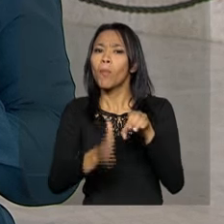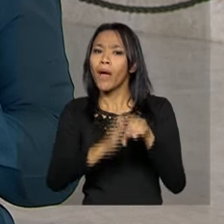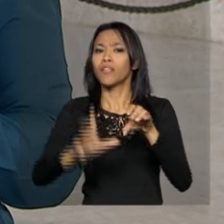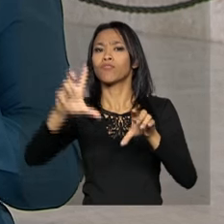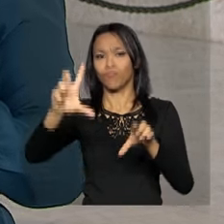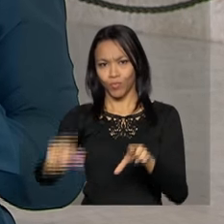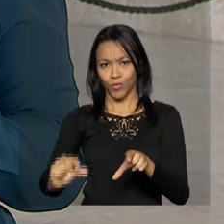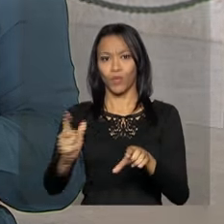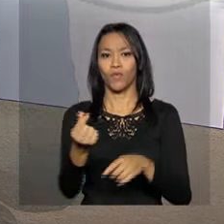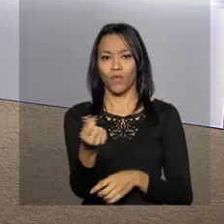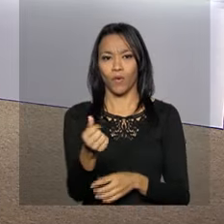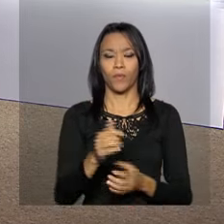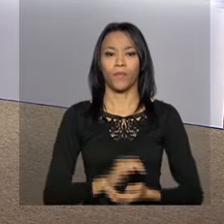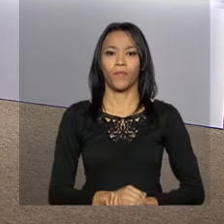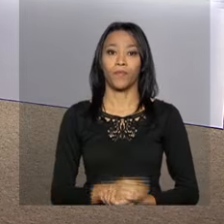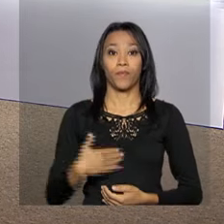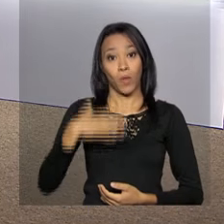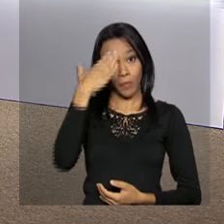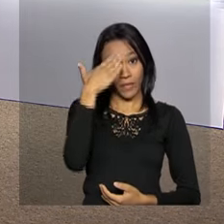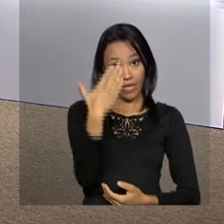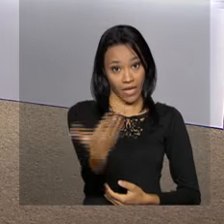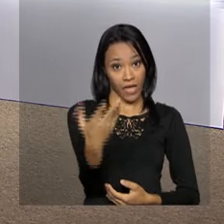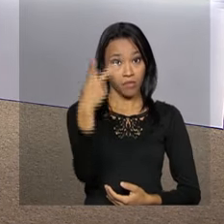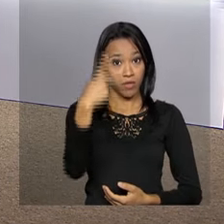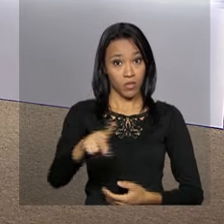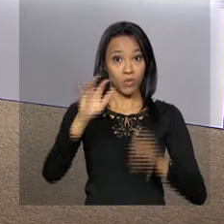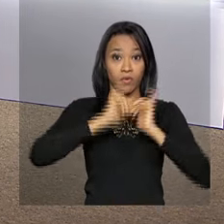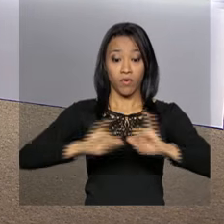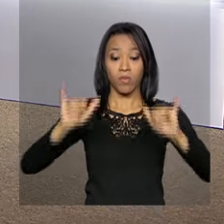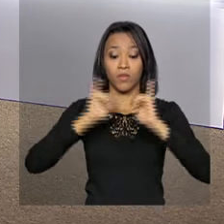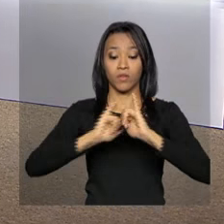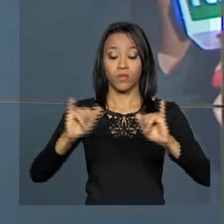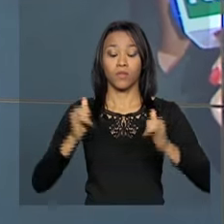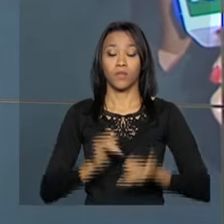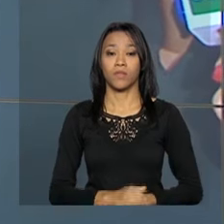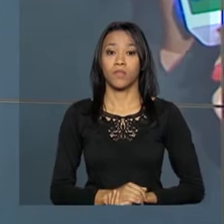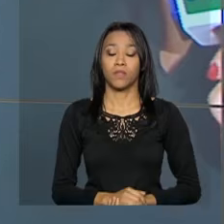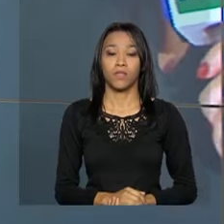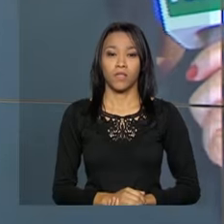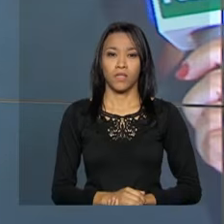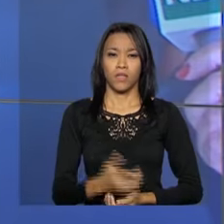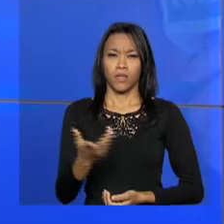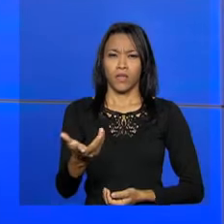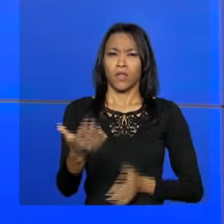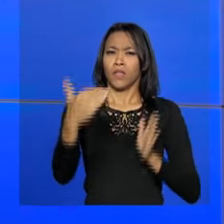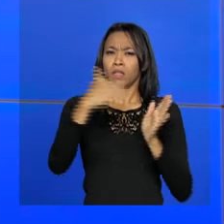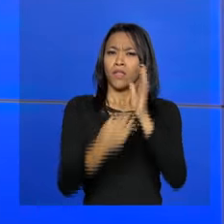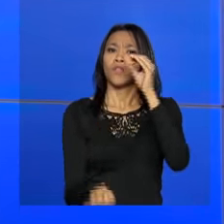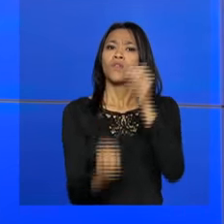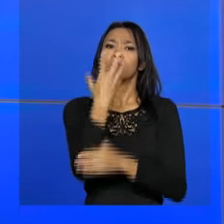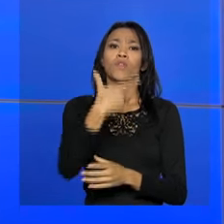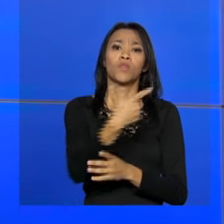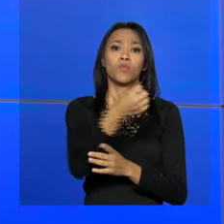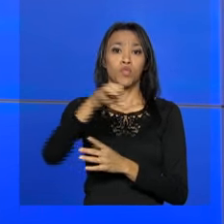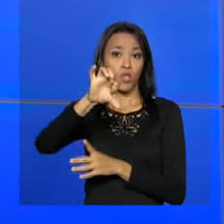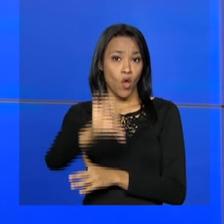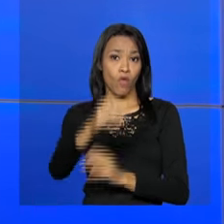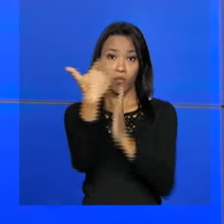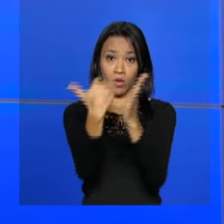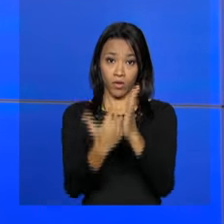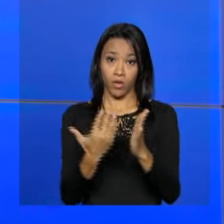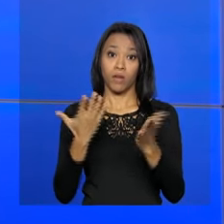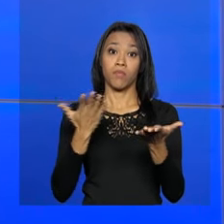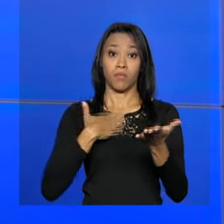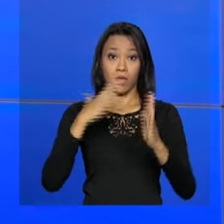7,43%. Daniele. Obrigada, Daniela, pelas suas informações ao vivo. Desde que foi criado em 2009, o programa